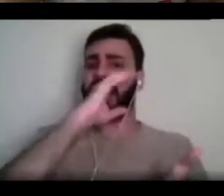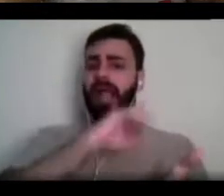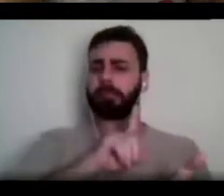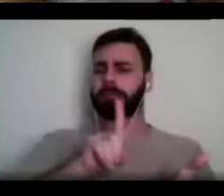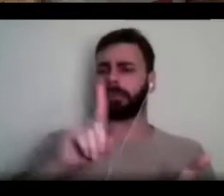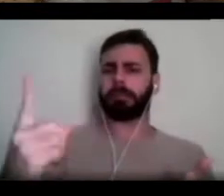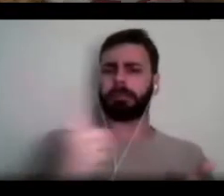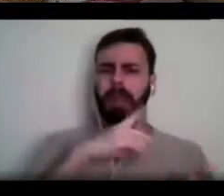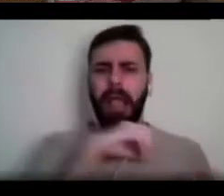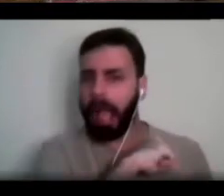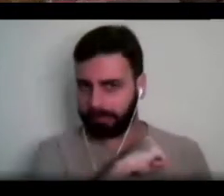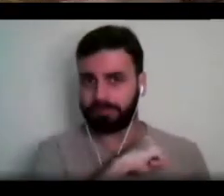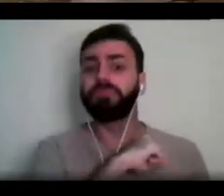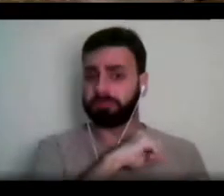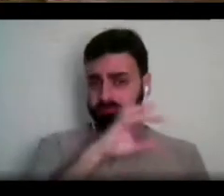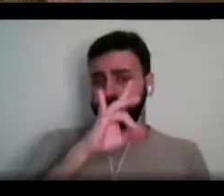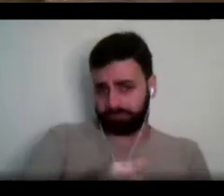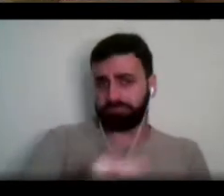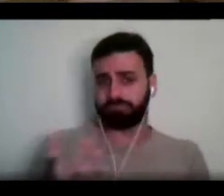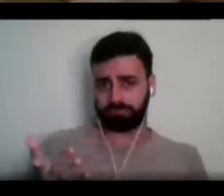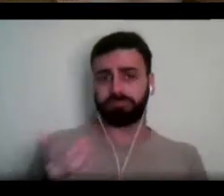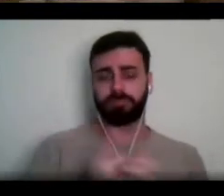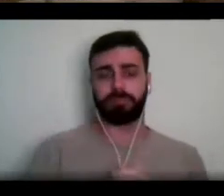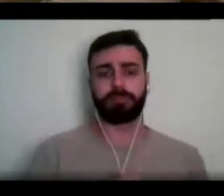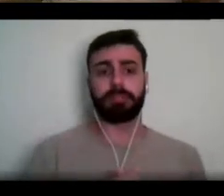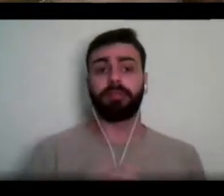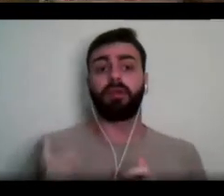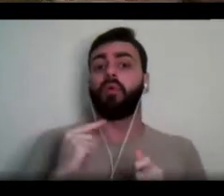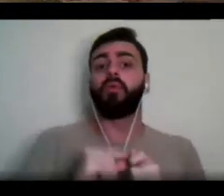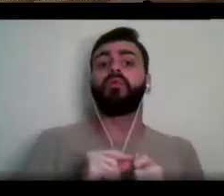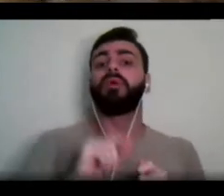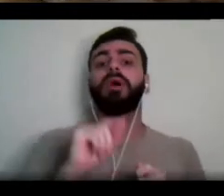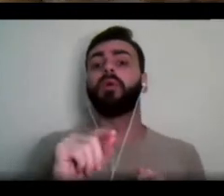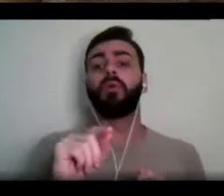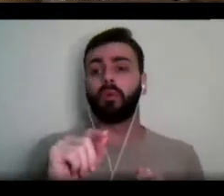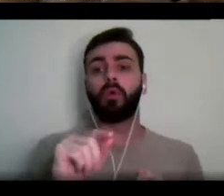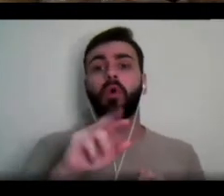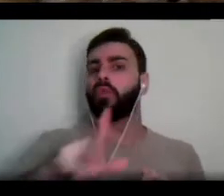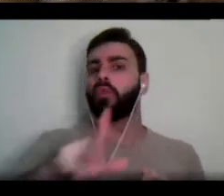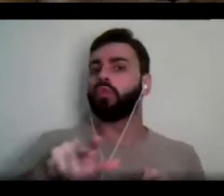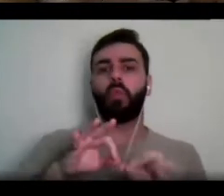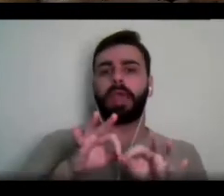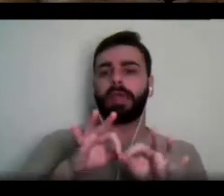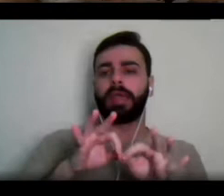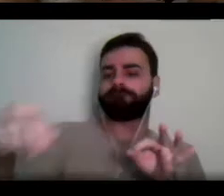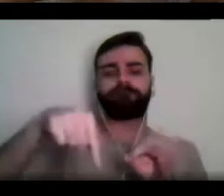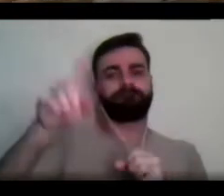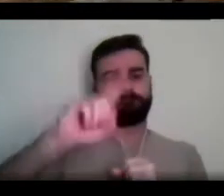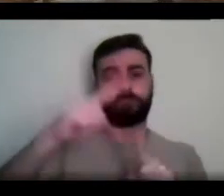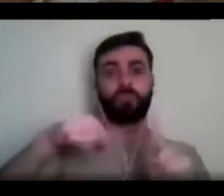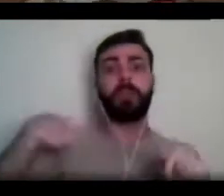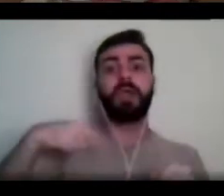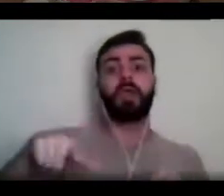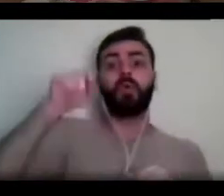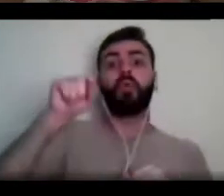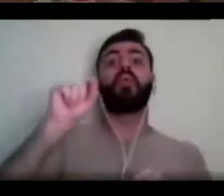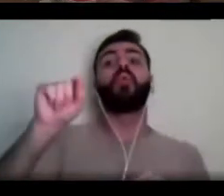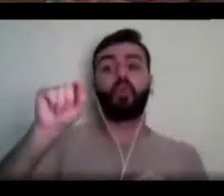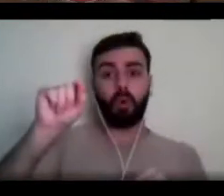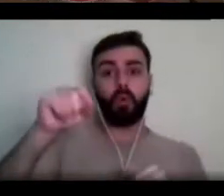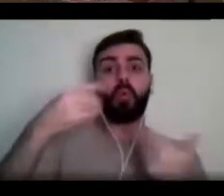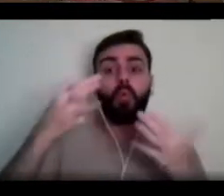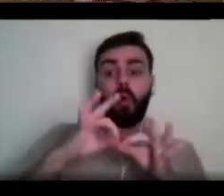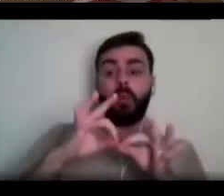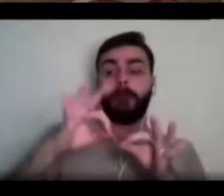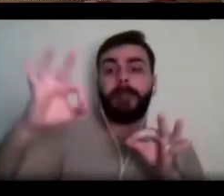escalar média? Tem a ver com a rapidez com que a pessoa foi e voltou mesmo. Então, o que eu vou fazer aí, eu vou